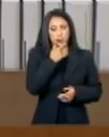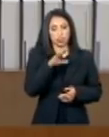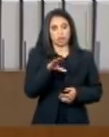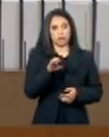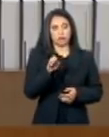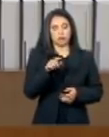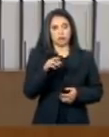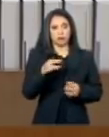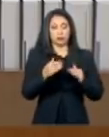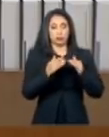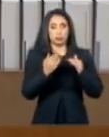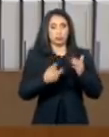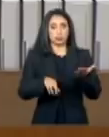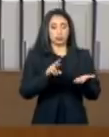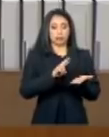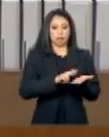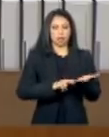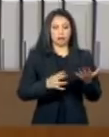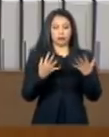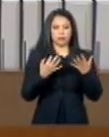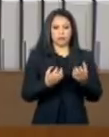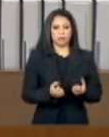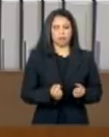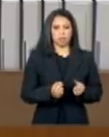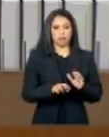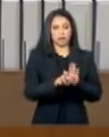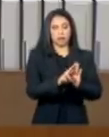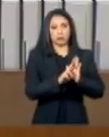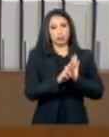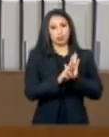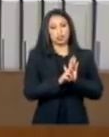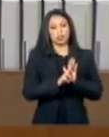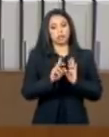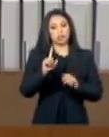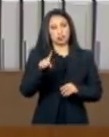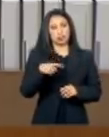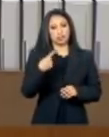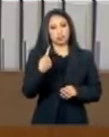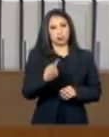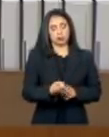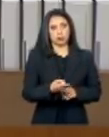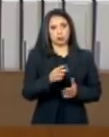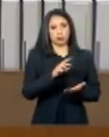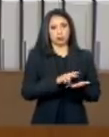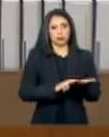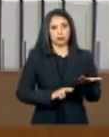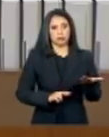divergente do relator para negar provimento ao recurso indicou adiamento o ministro-relator